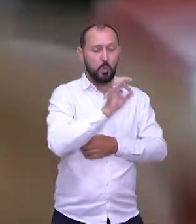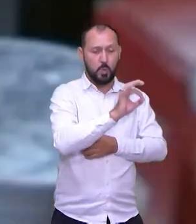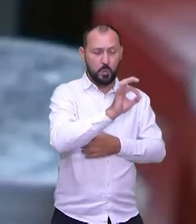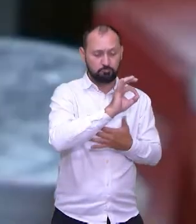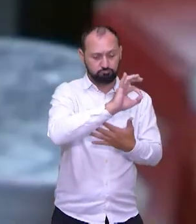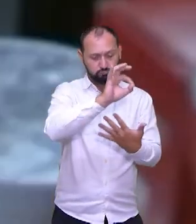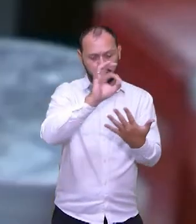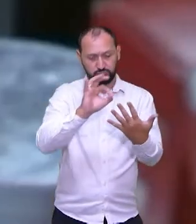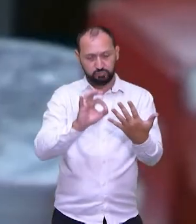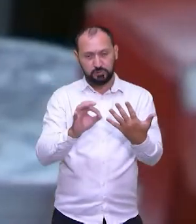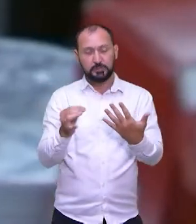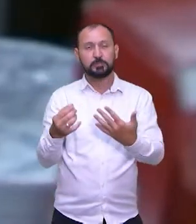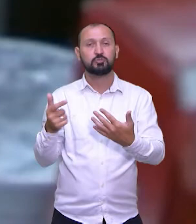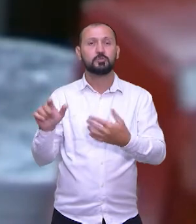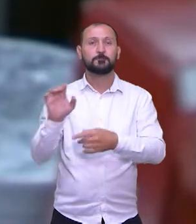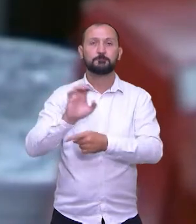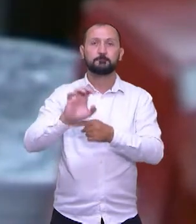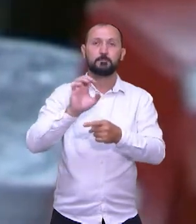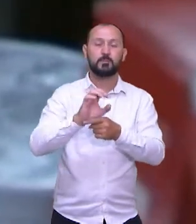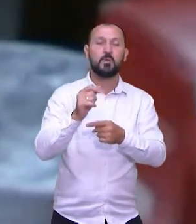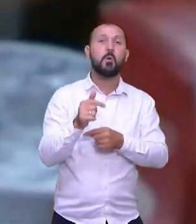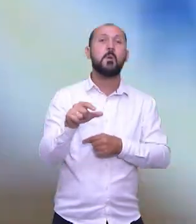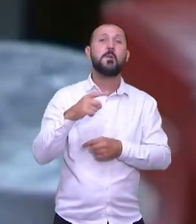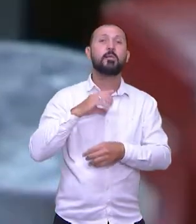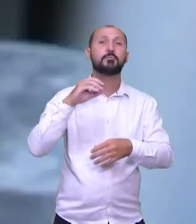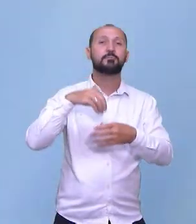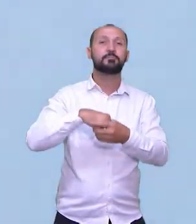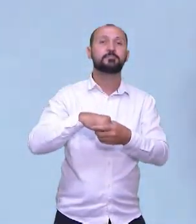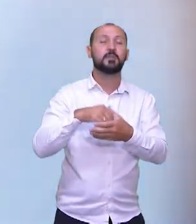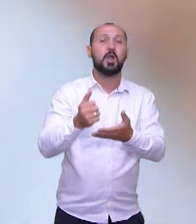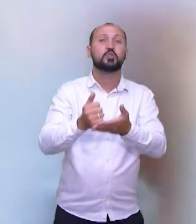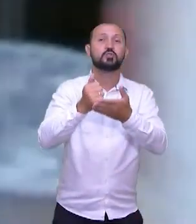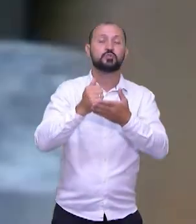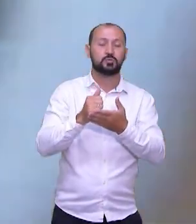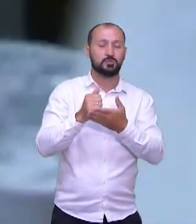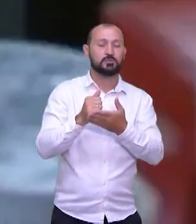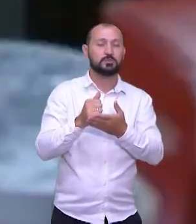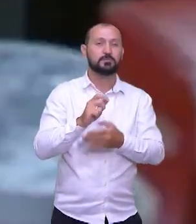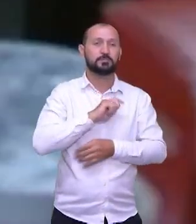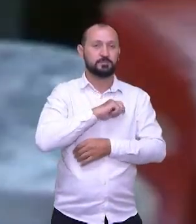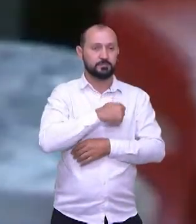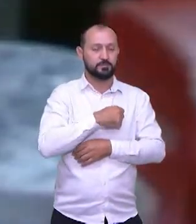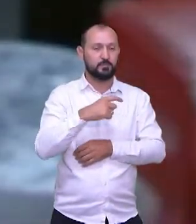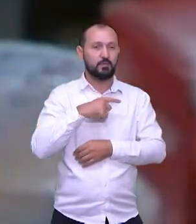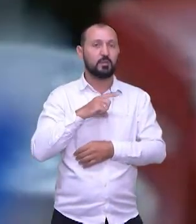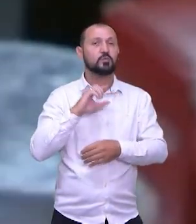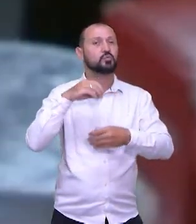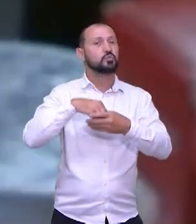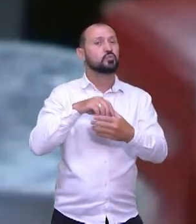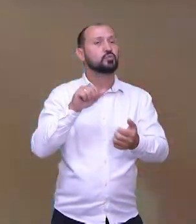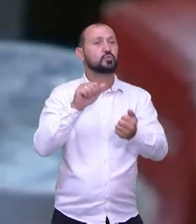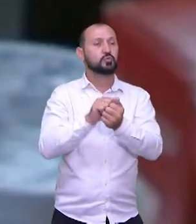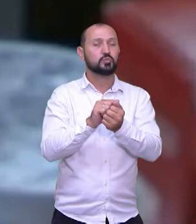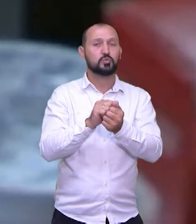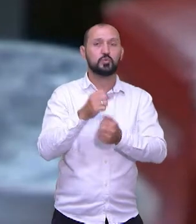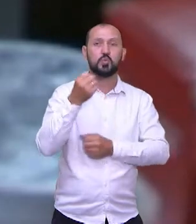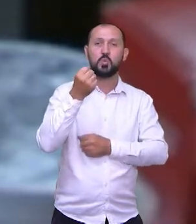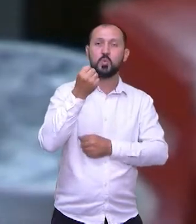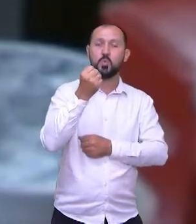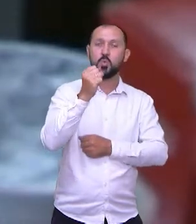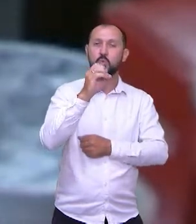alíquotas internas, fora as interestaduais, fora aquelas que contemplam benefícios fiscais, atacando também